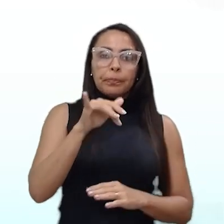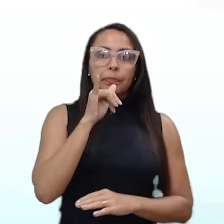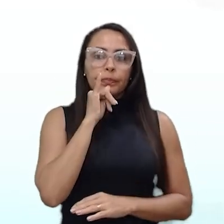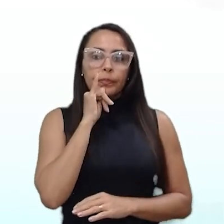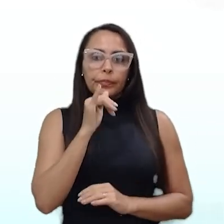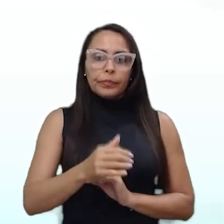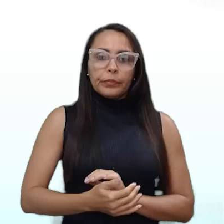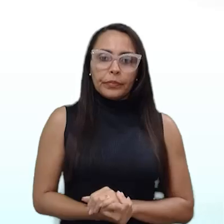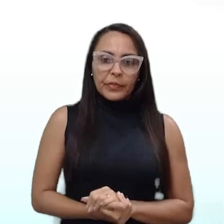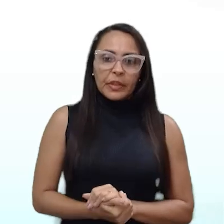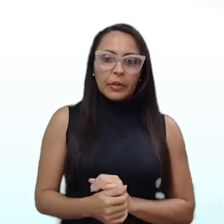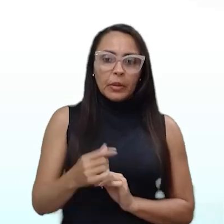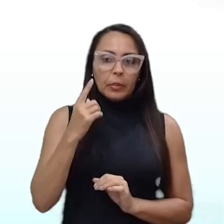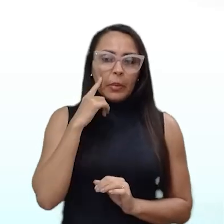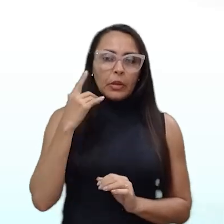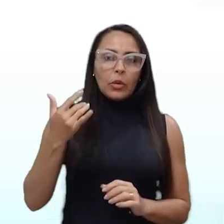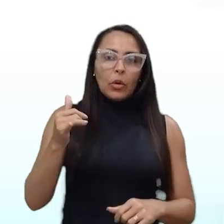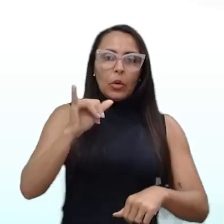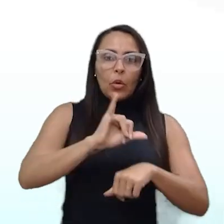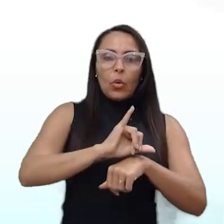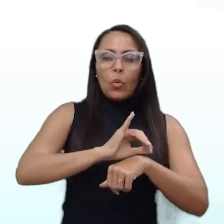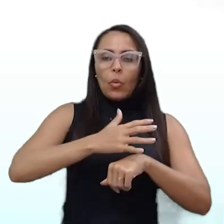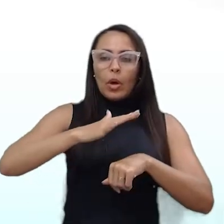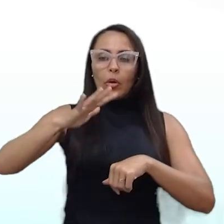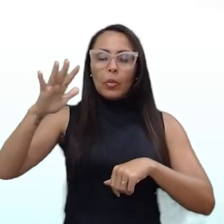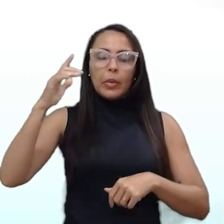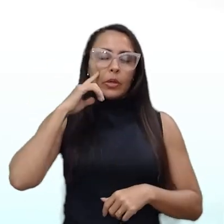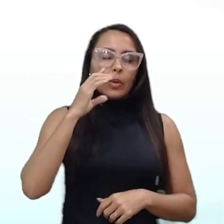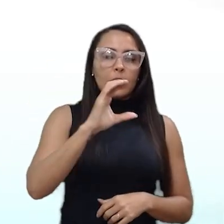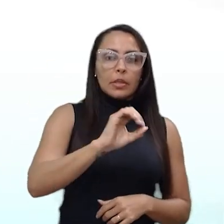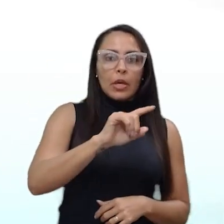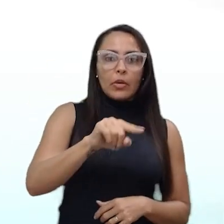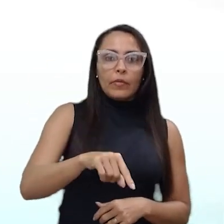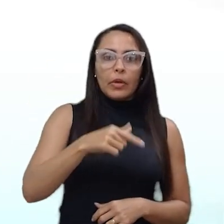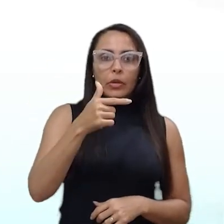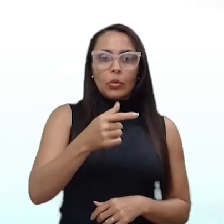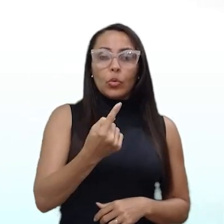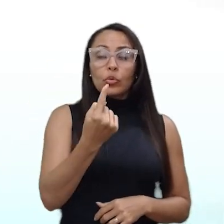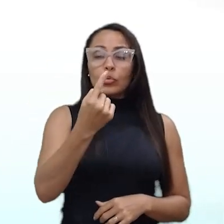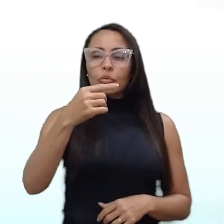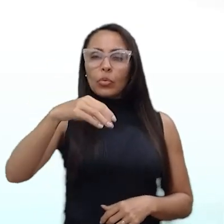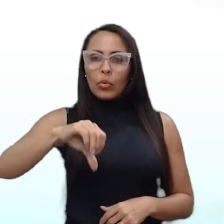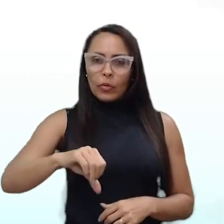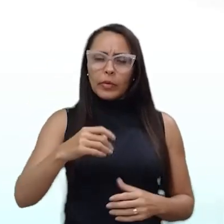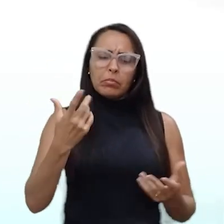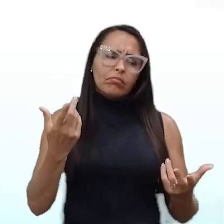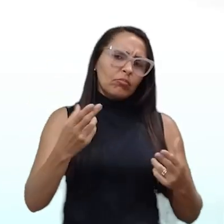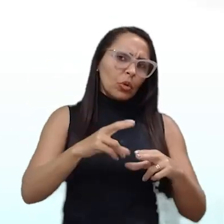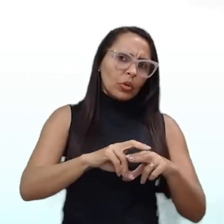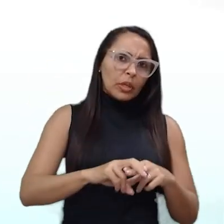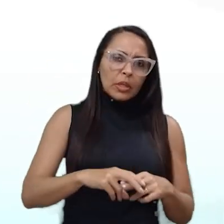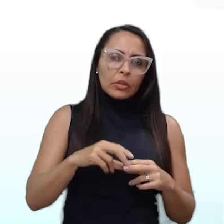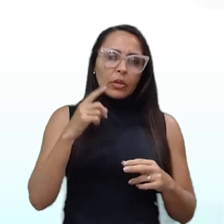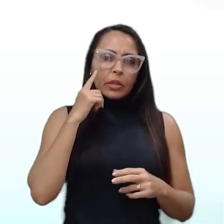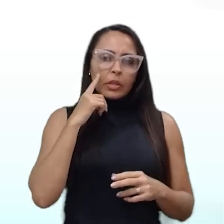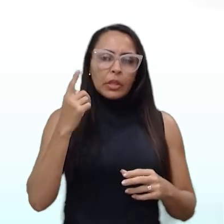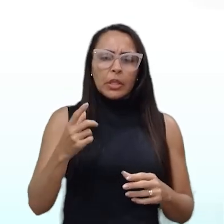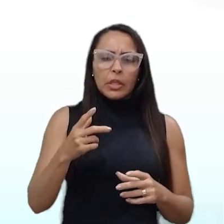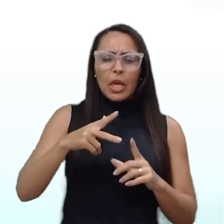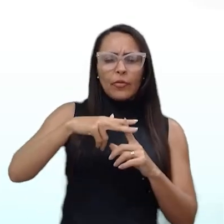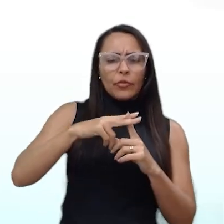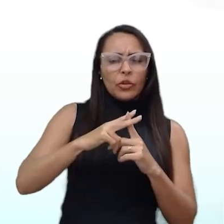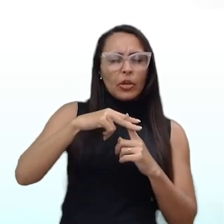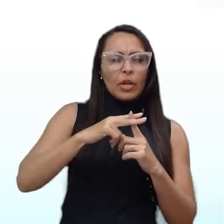exemplo, observe que o alumínio tem um calor específico de 0,219 e é por isso que refrigerantes